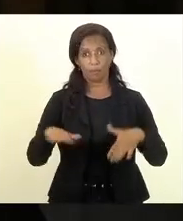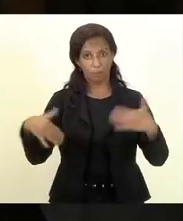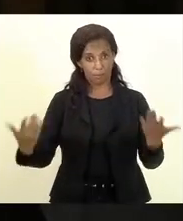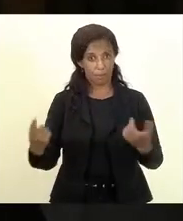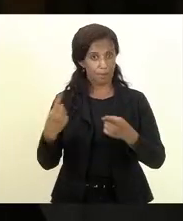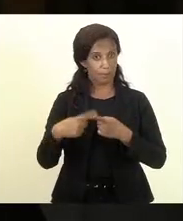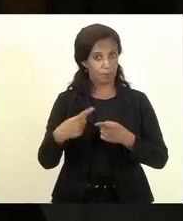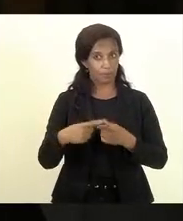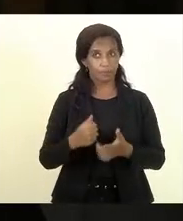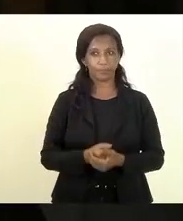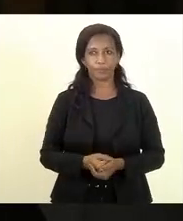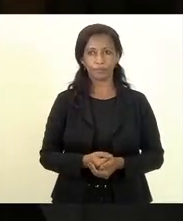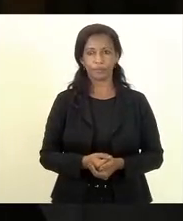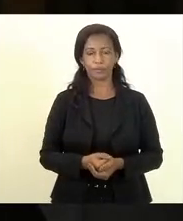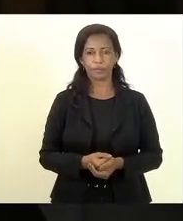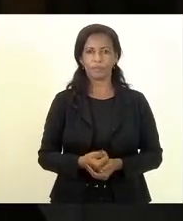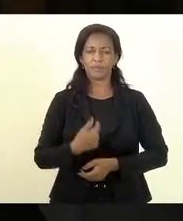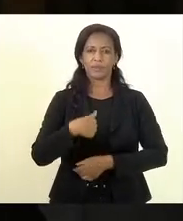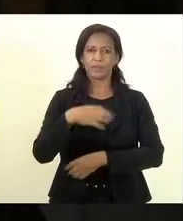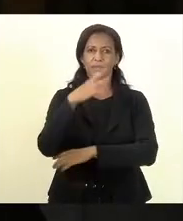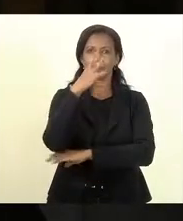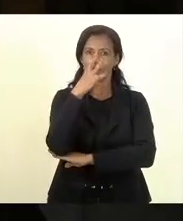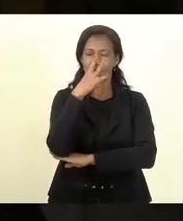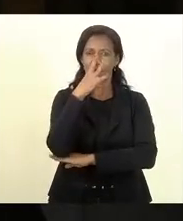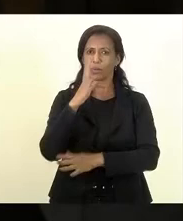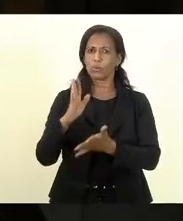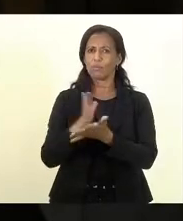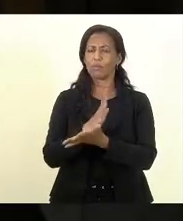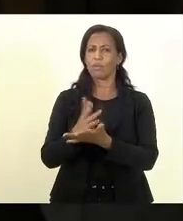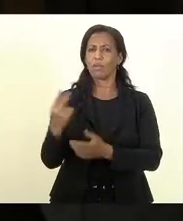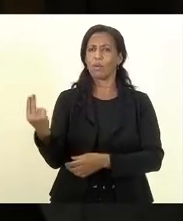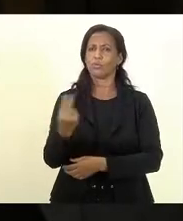presidente, eu fiquei estarrecido com alguns valores.